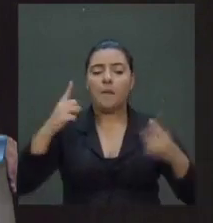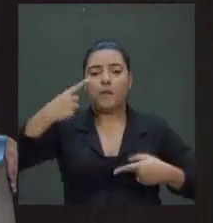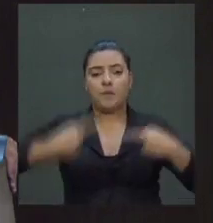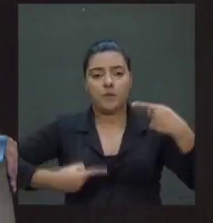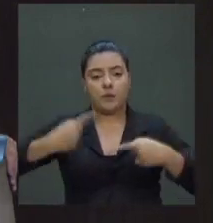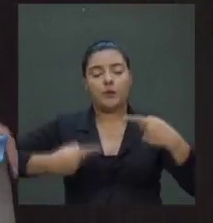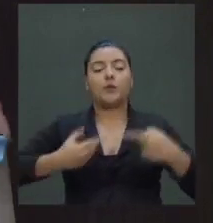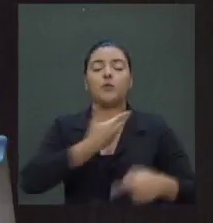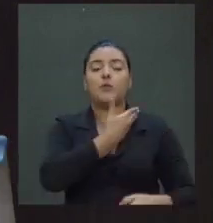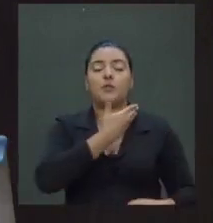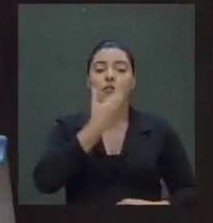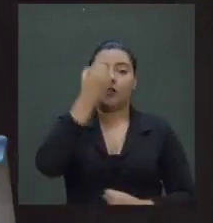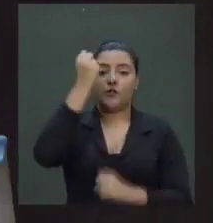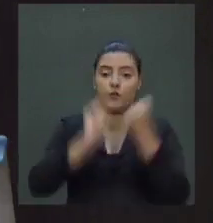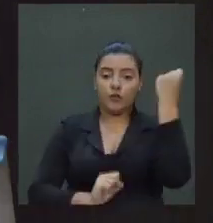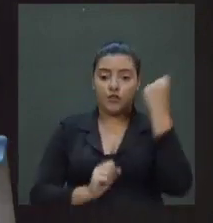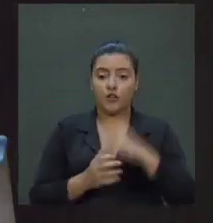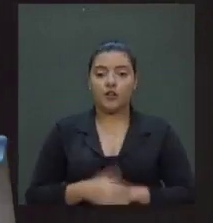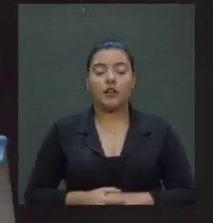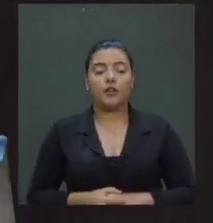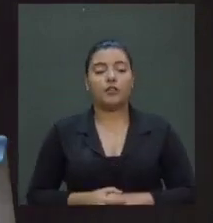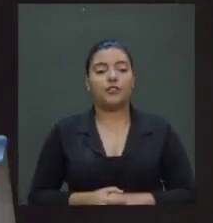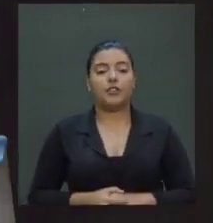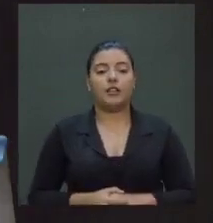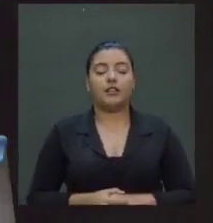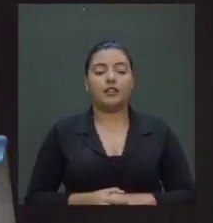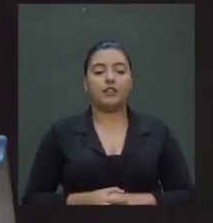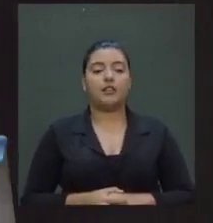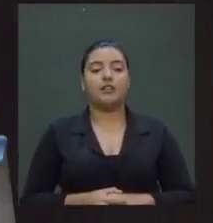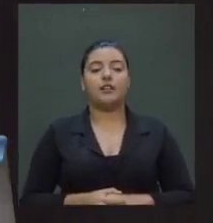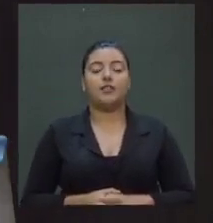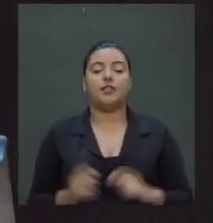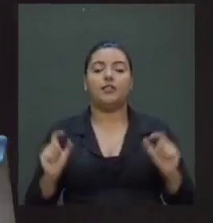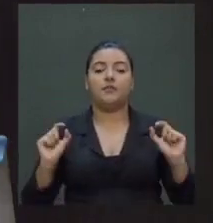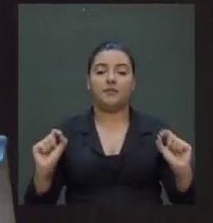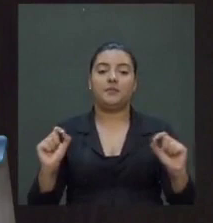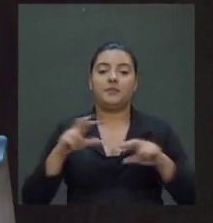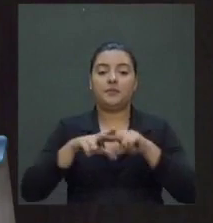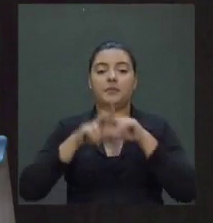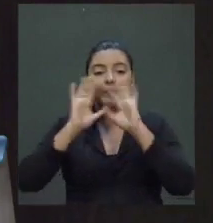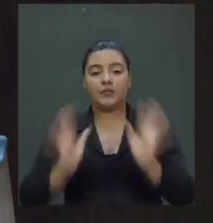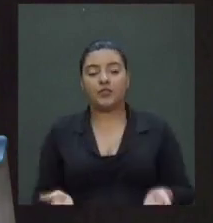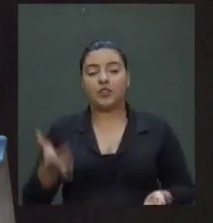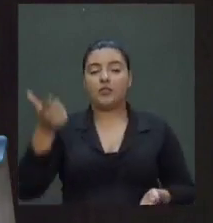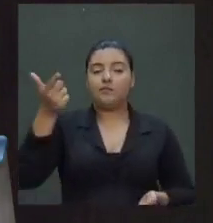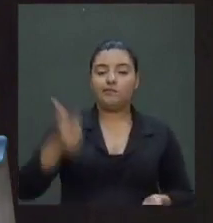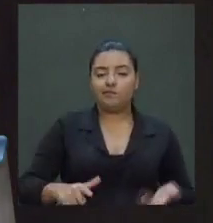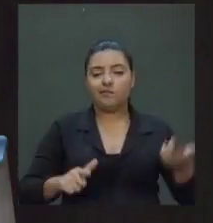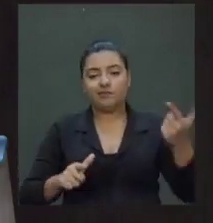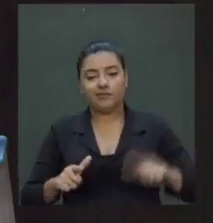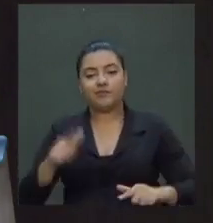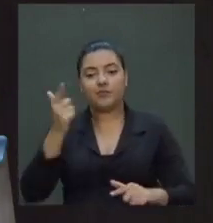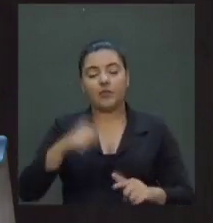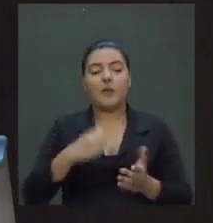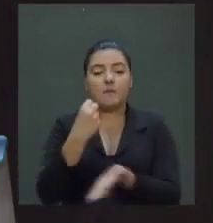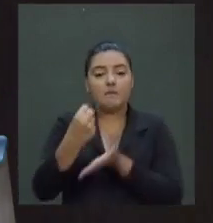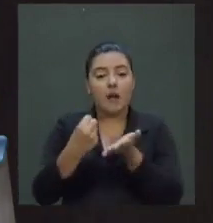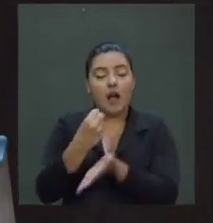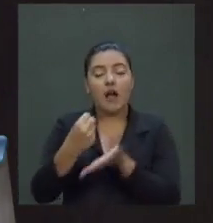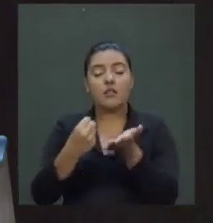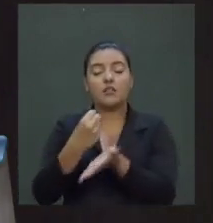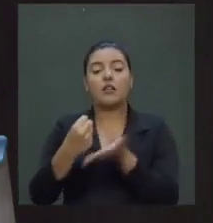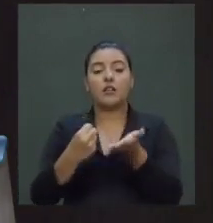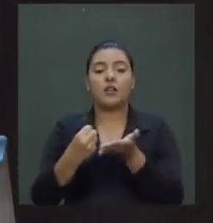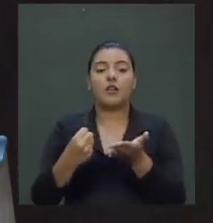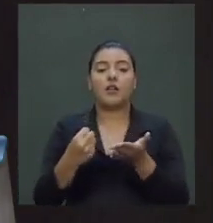política industrial. E, para isso, repetiu o básico da